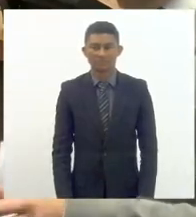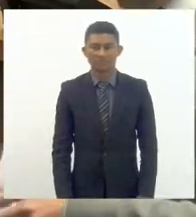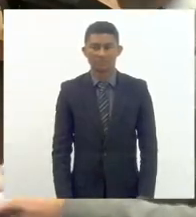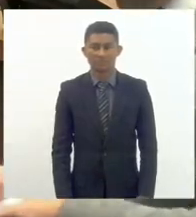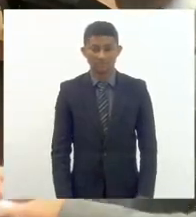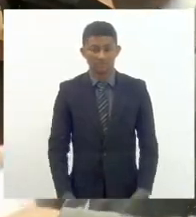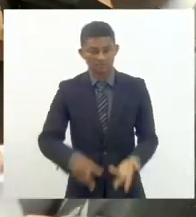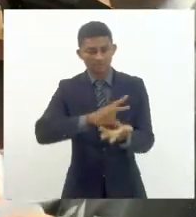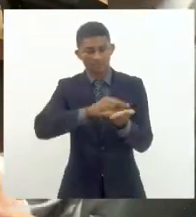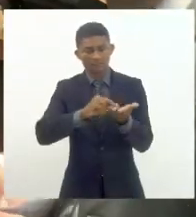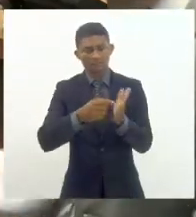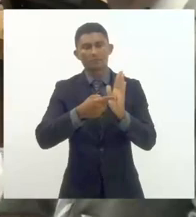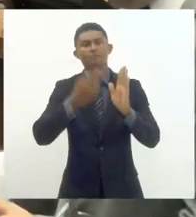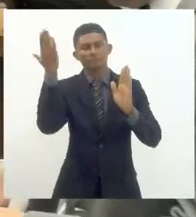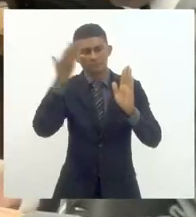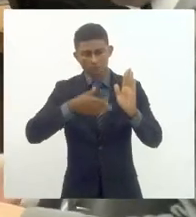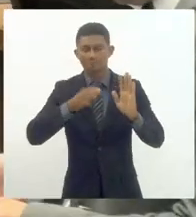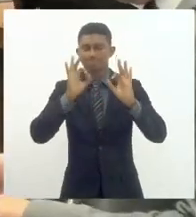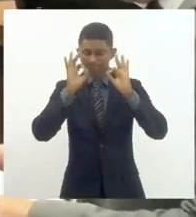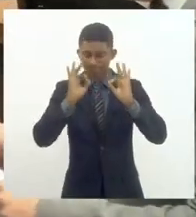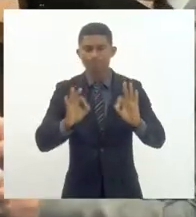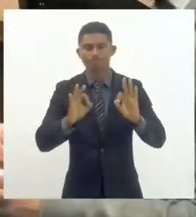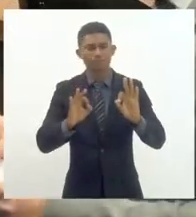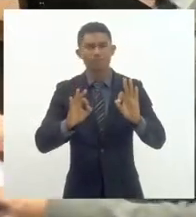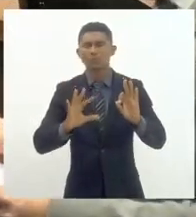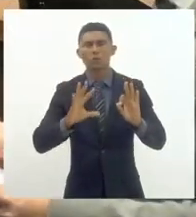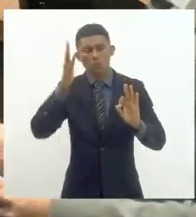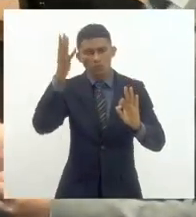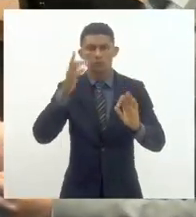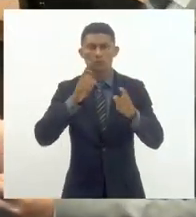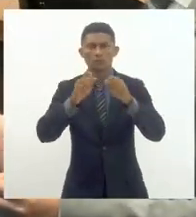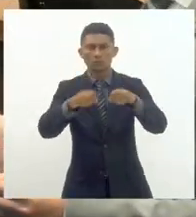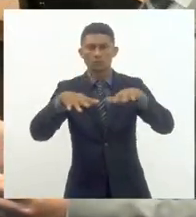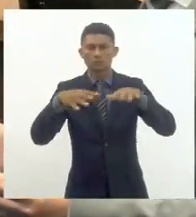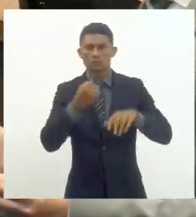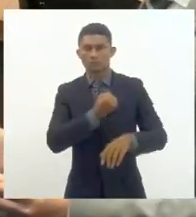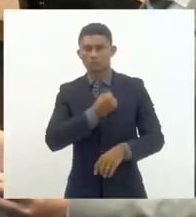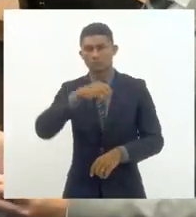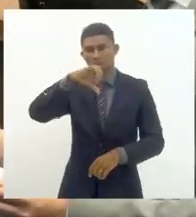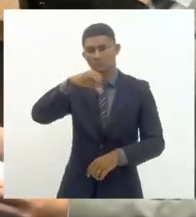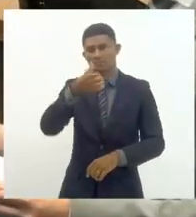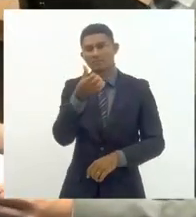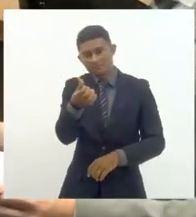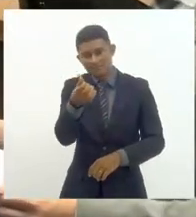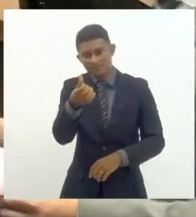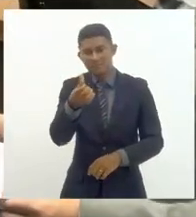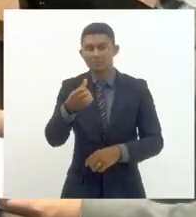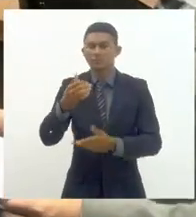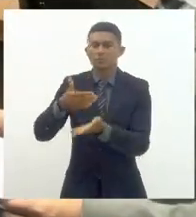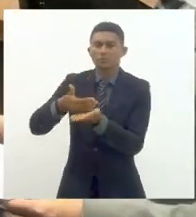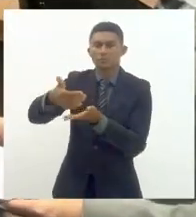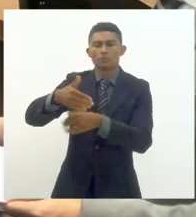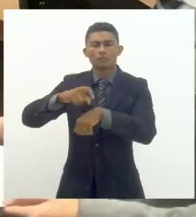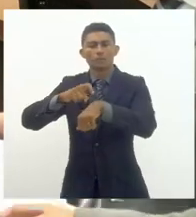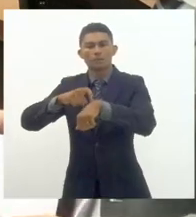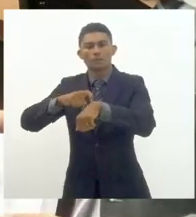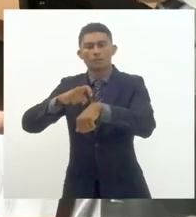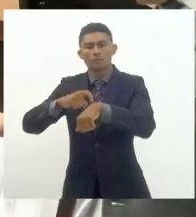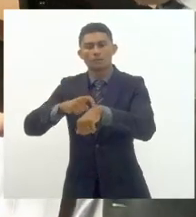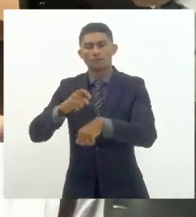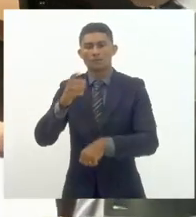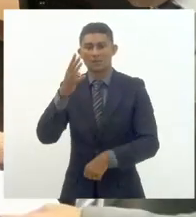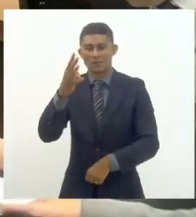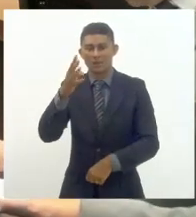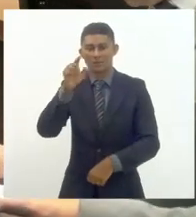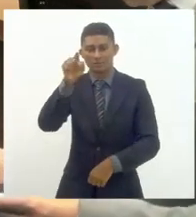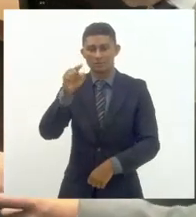A ata reflete com exatidão o ocorrido na 96ª sessão extraordinária, que, iniciada às